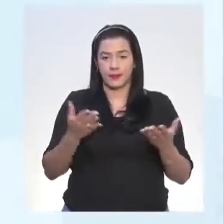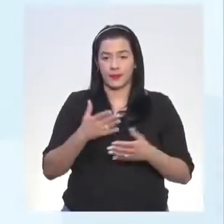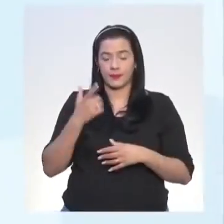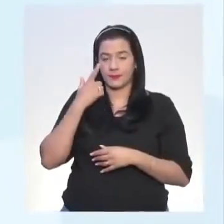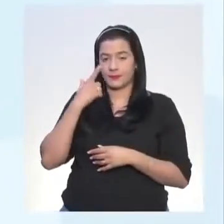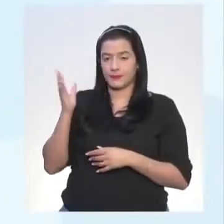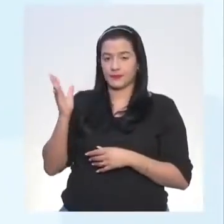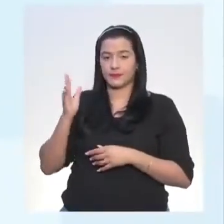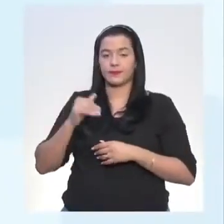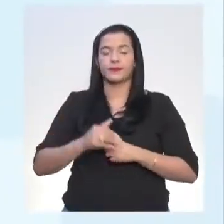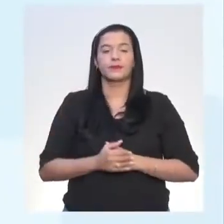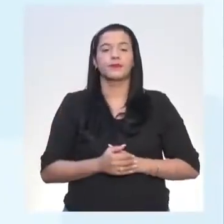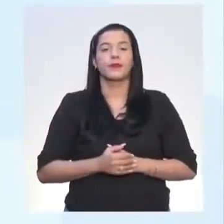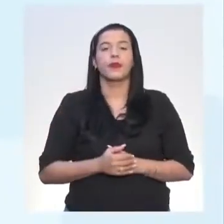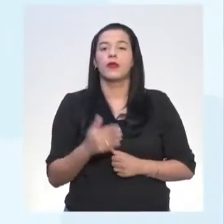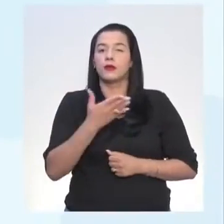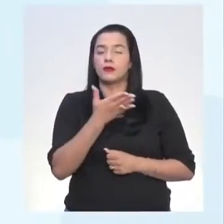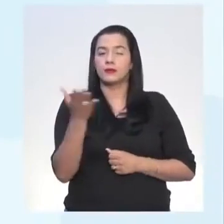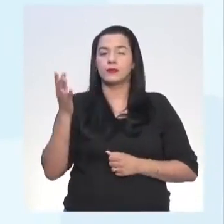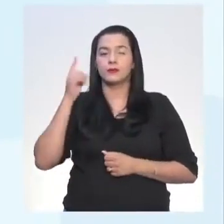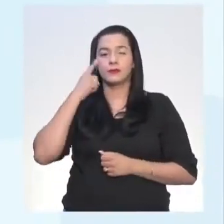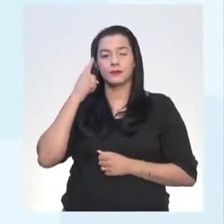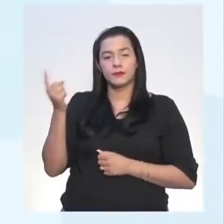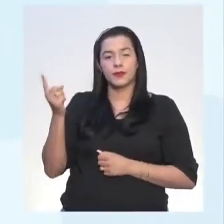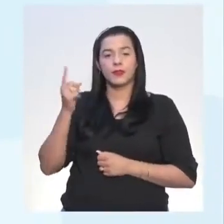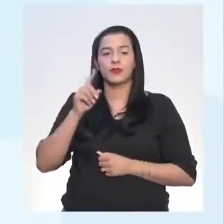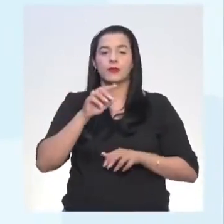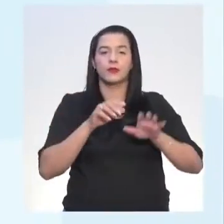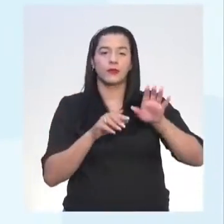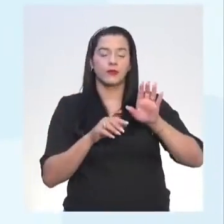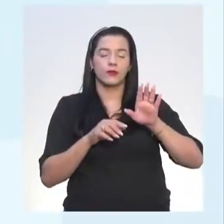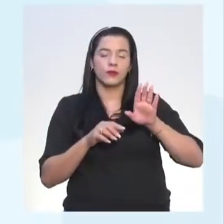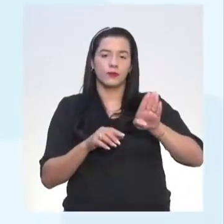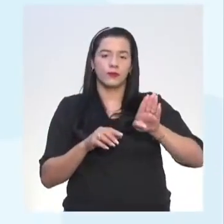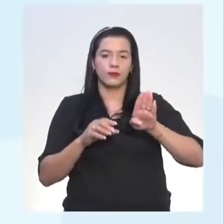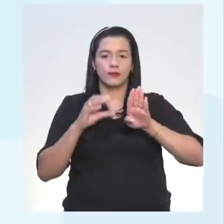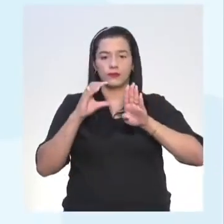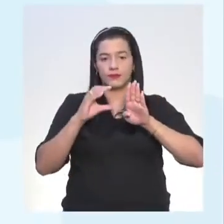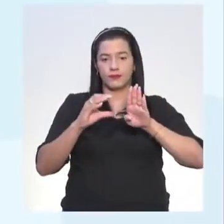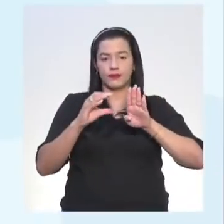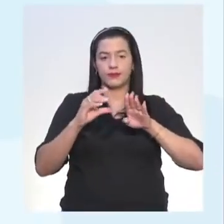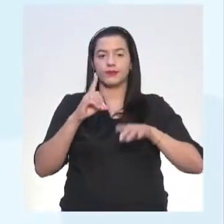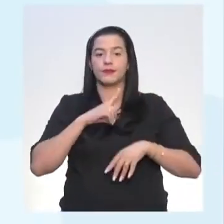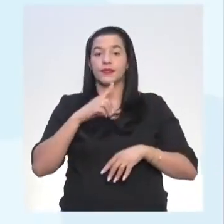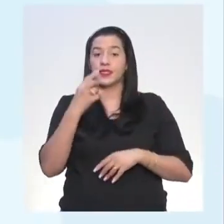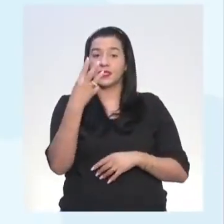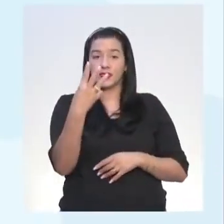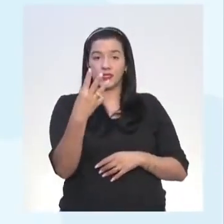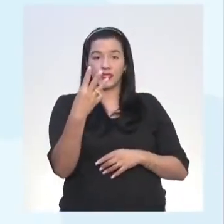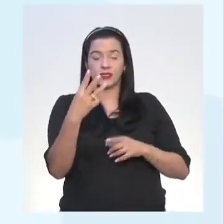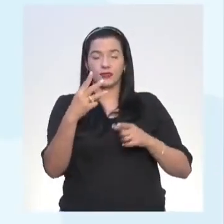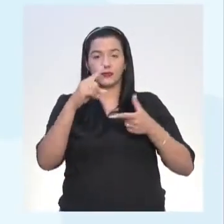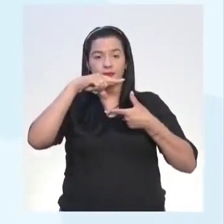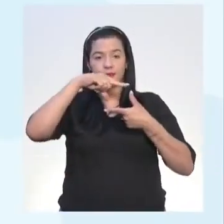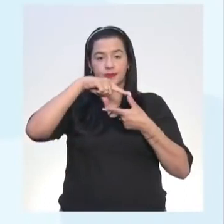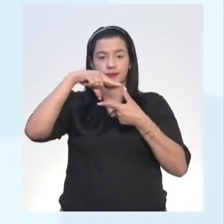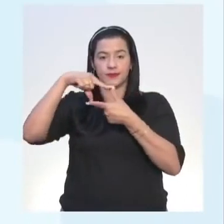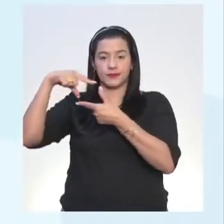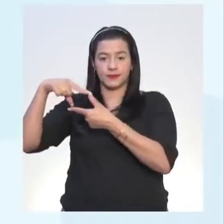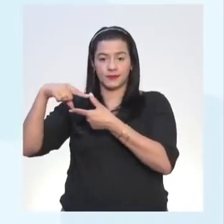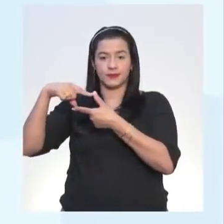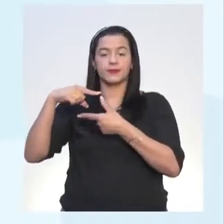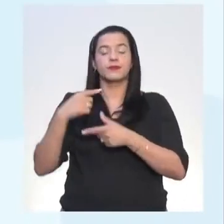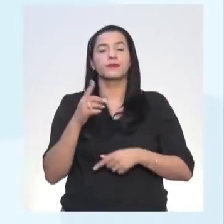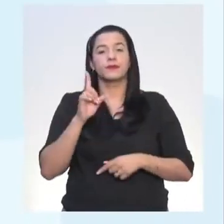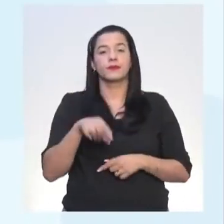só. Pensando aqui no lado BC, ó. O lado BC tem 3, ó. 1, 2, 3. Ficou meio tortinho aí, né?